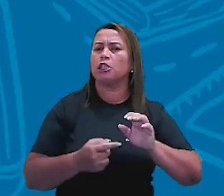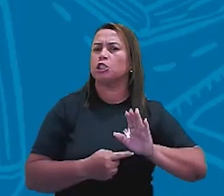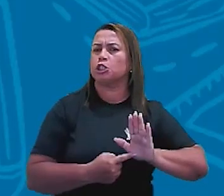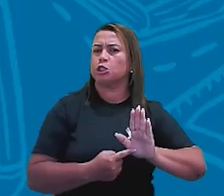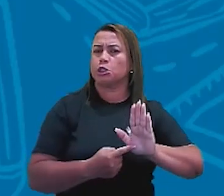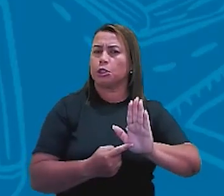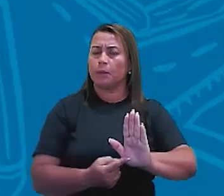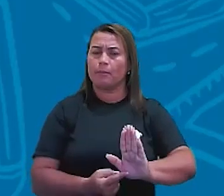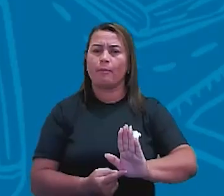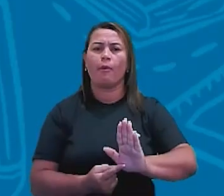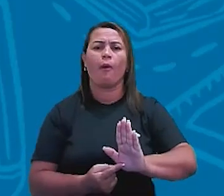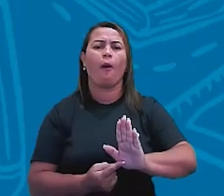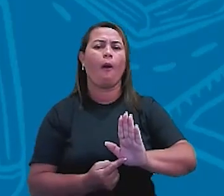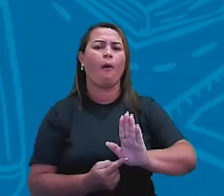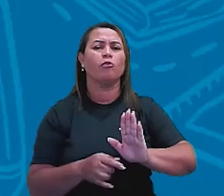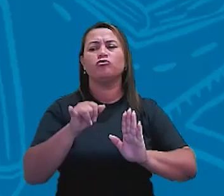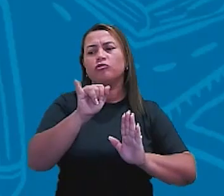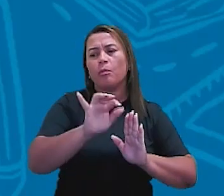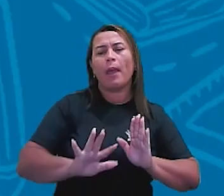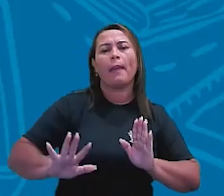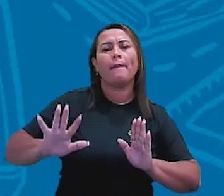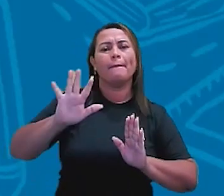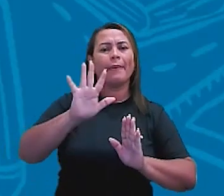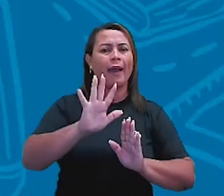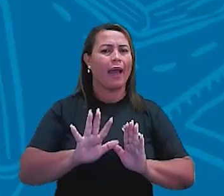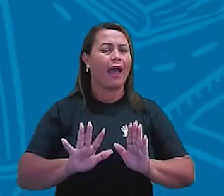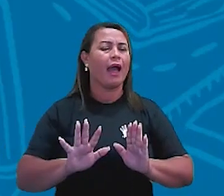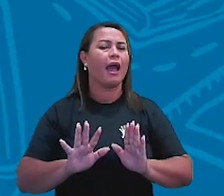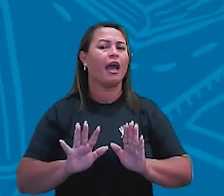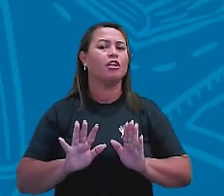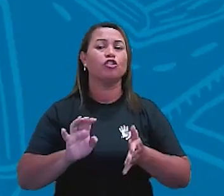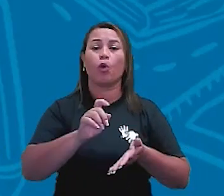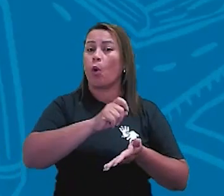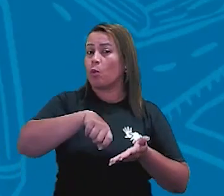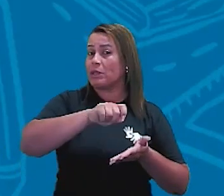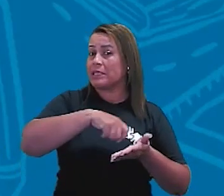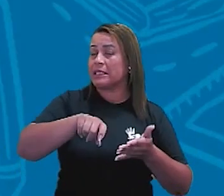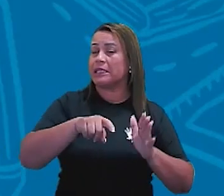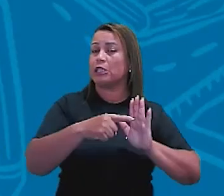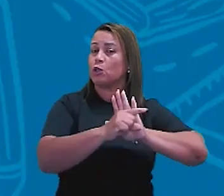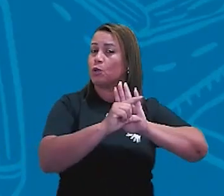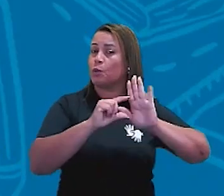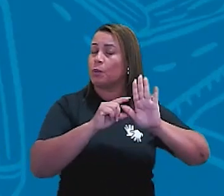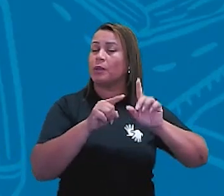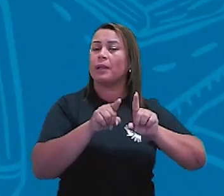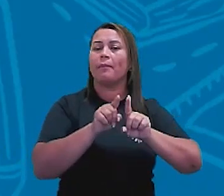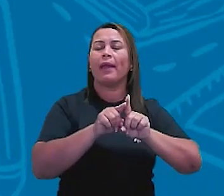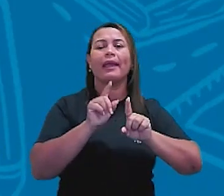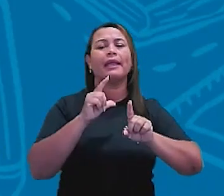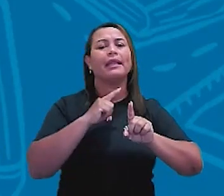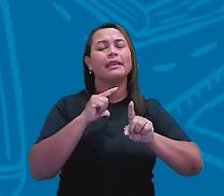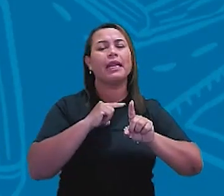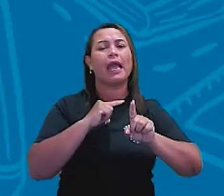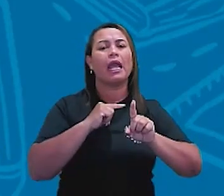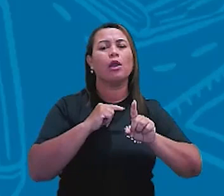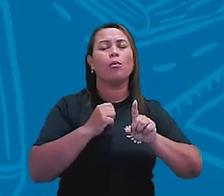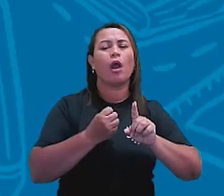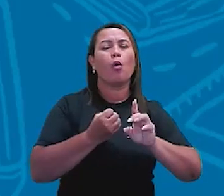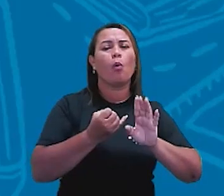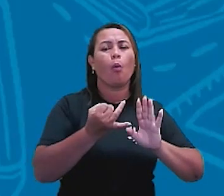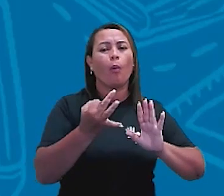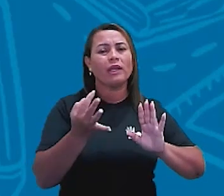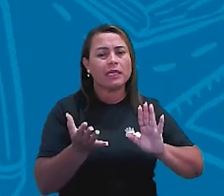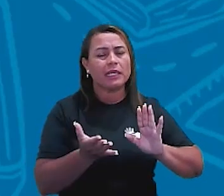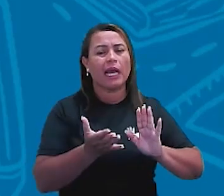né, mediante aí alguma ilustração, né, ou mesmo escrito, né, que determinada quantidade, né,